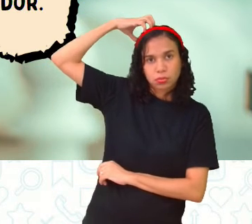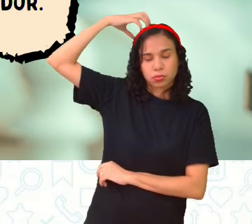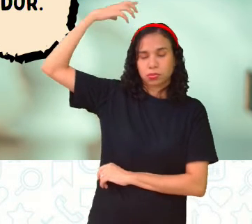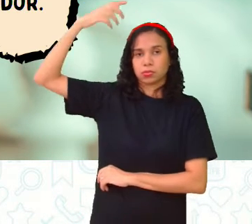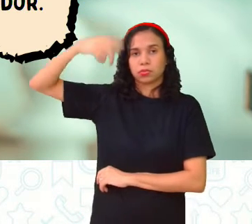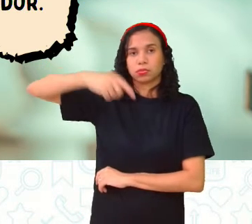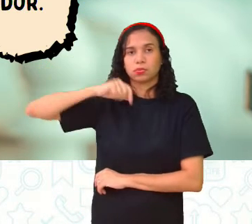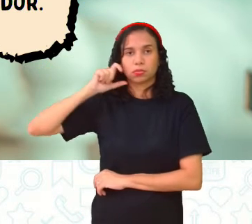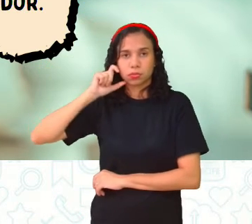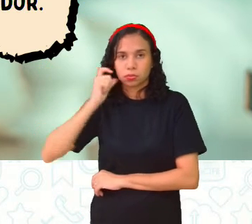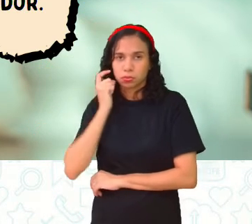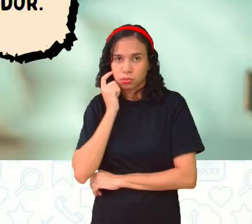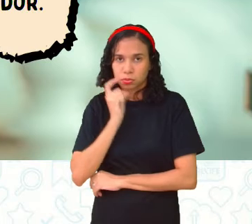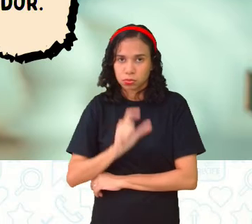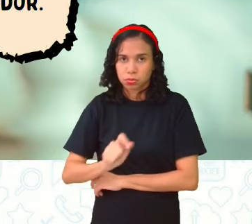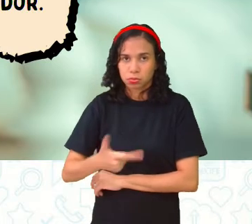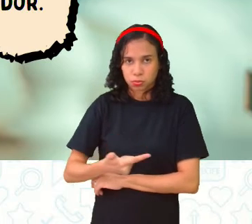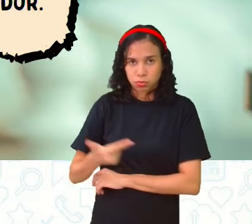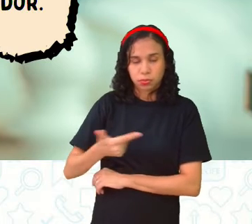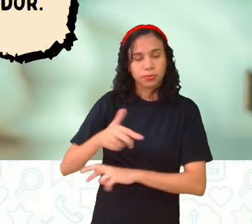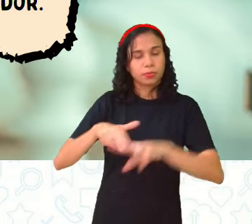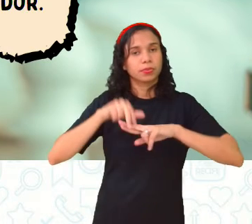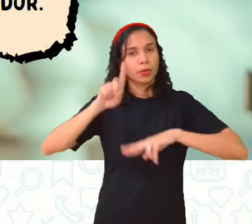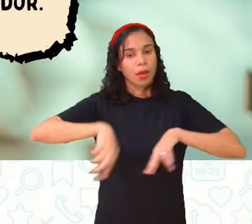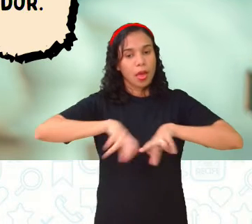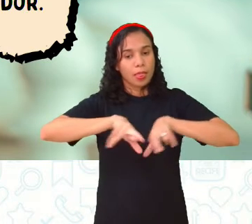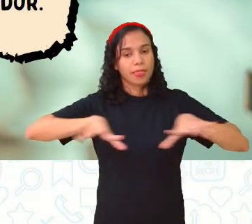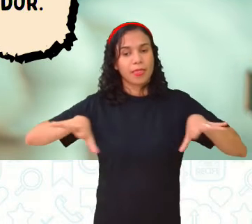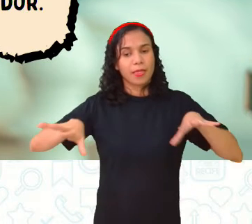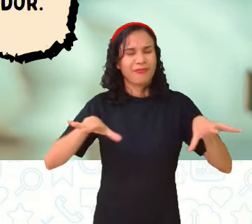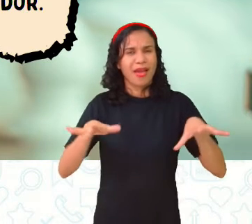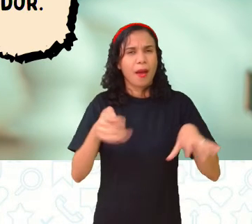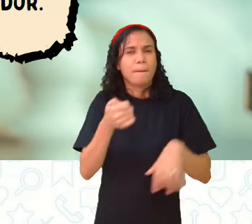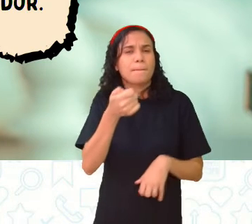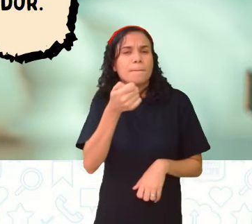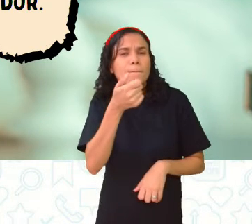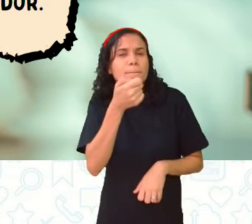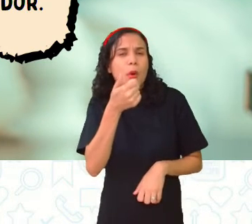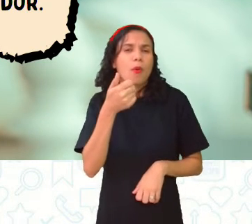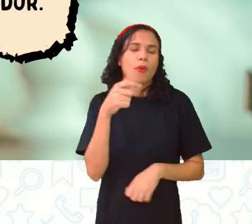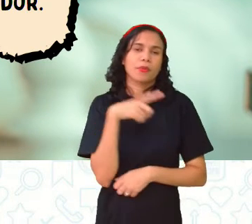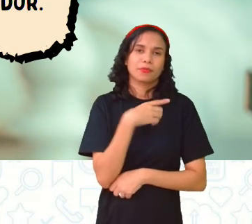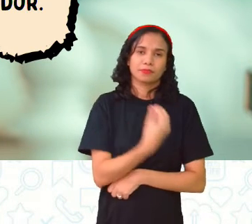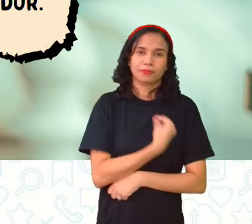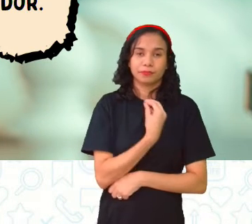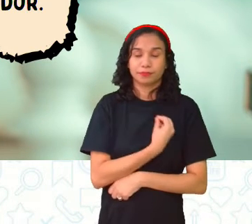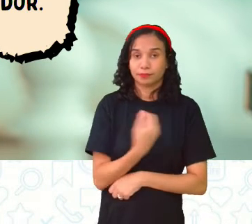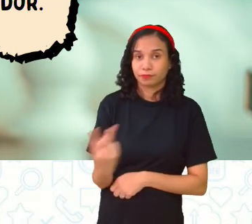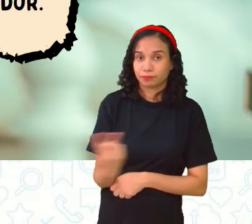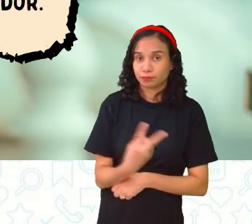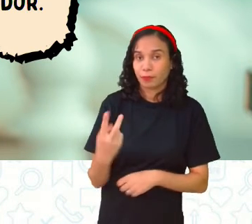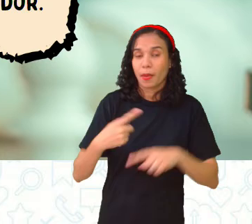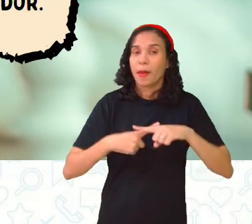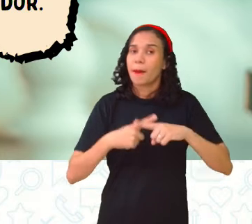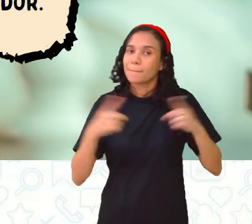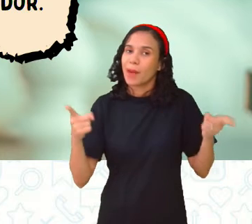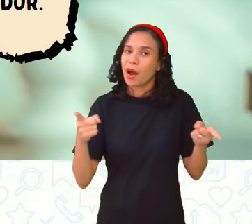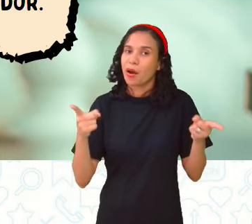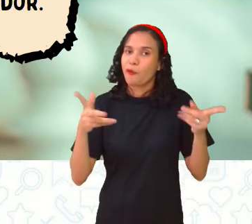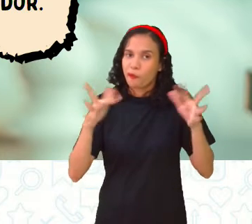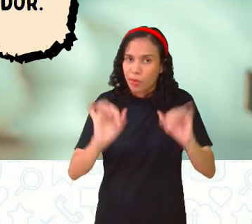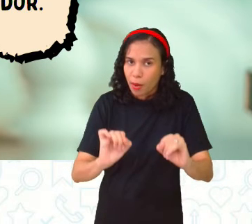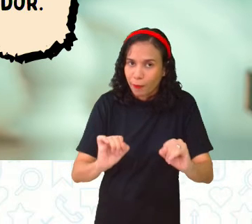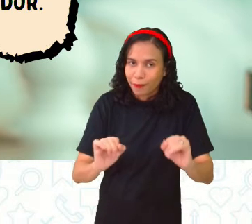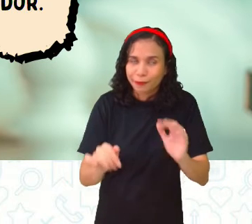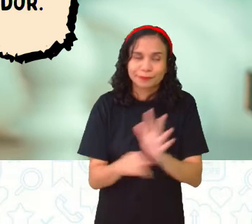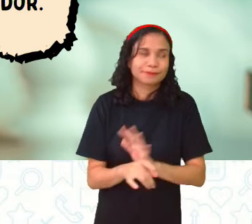nas mãos do imperador. Então, era uma diferença mínima ali que existia entre os dois. Mas, no final das